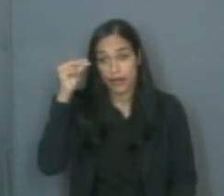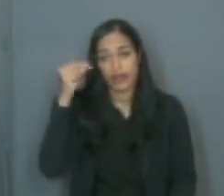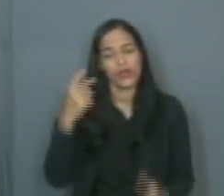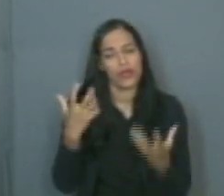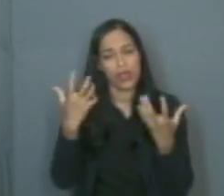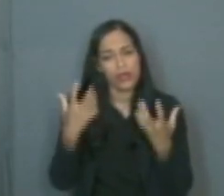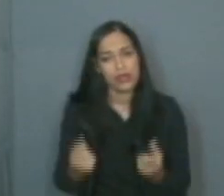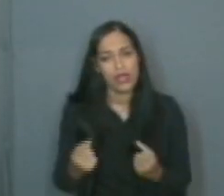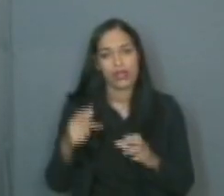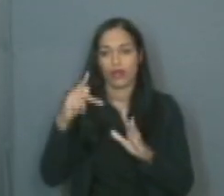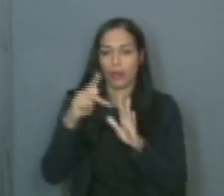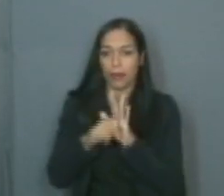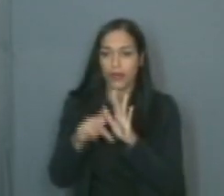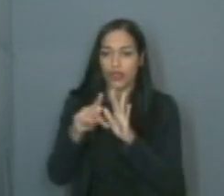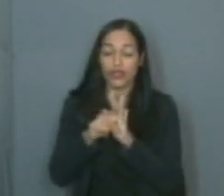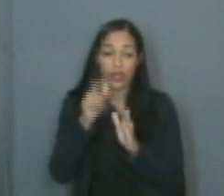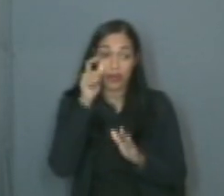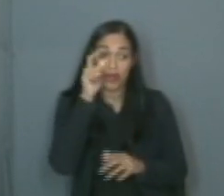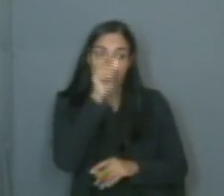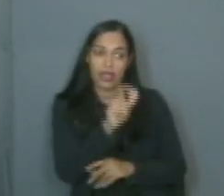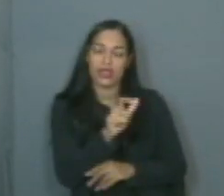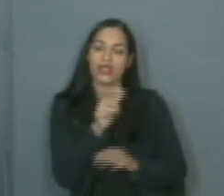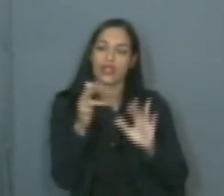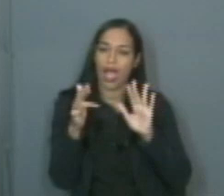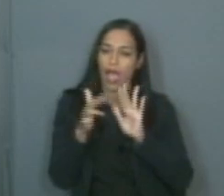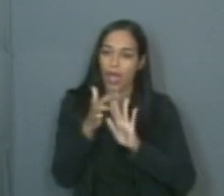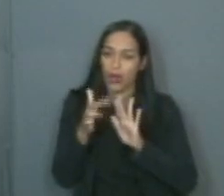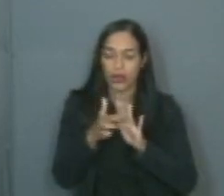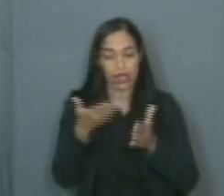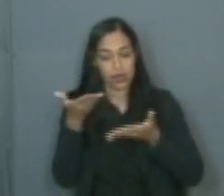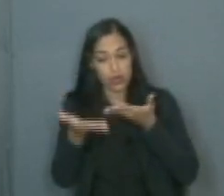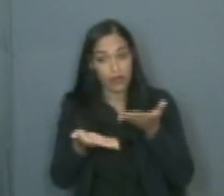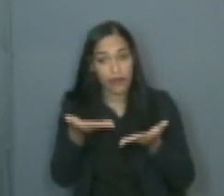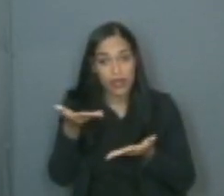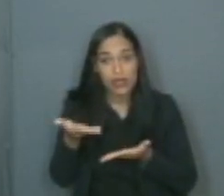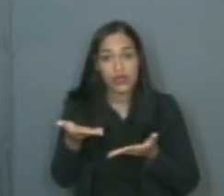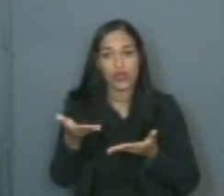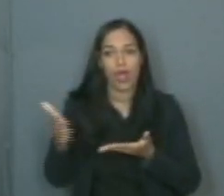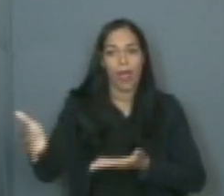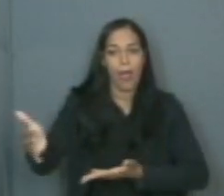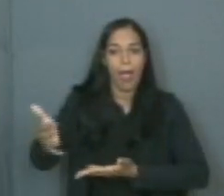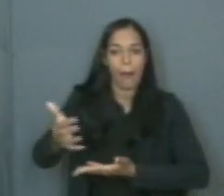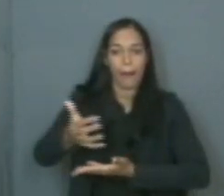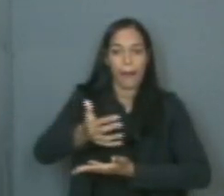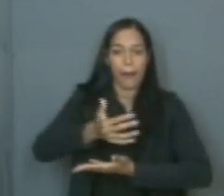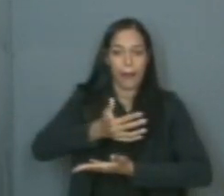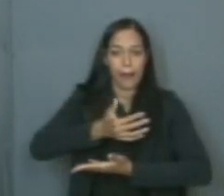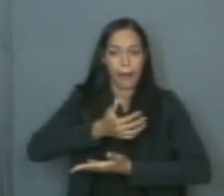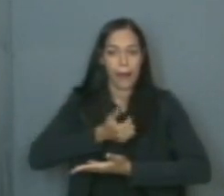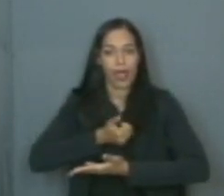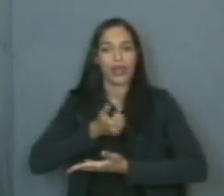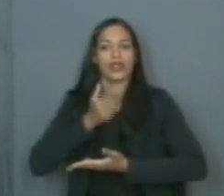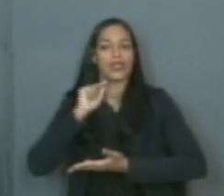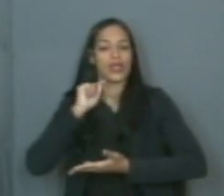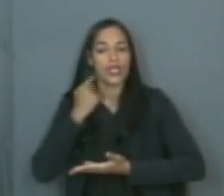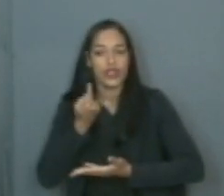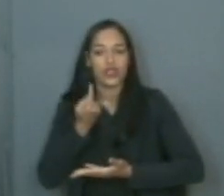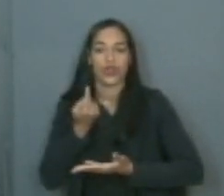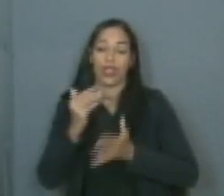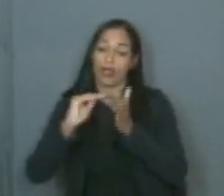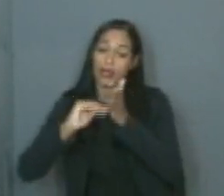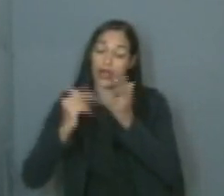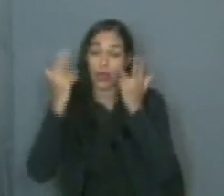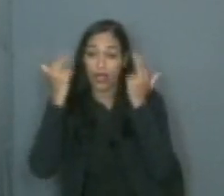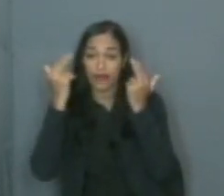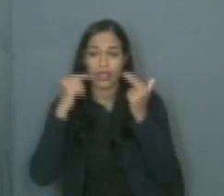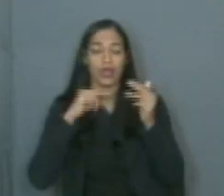um projeto muito interessante. Ela regulariza o serviço do coletor de lixo, ela retira aquele cavalo que está em maus tratos e ela dá